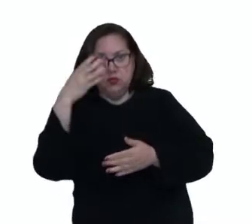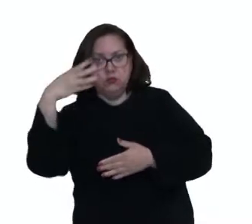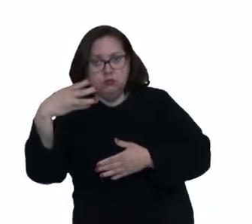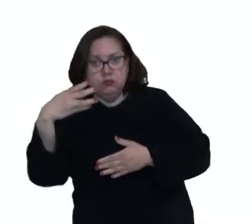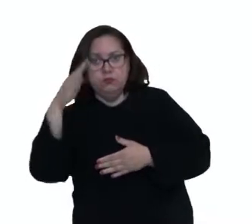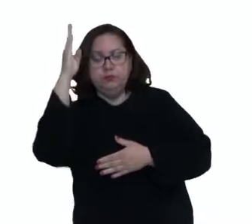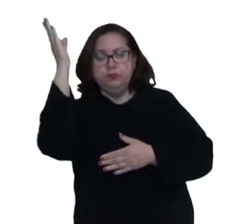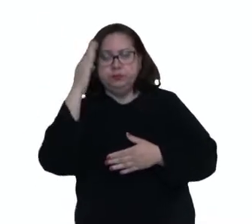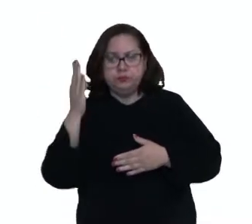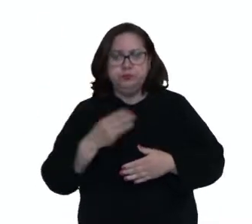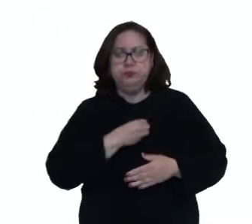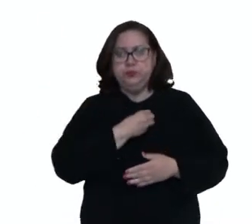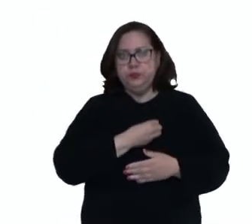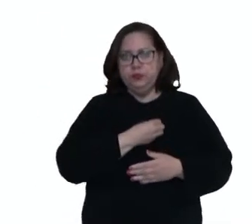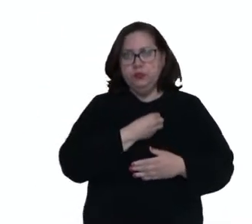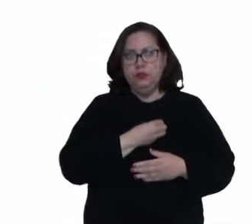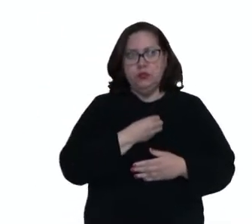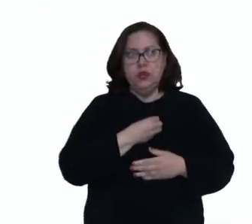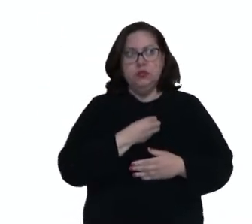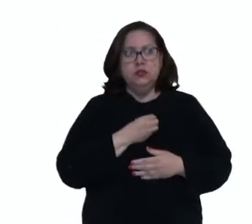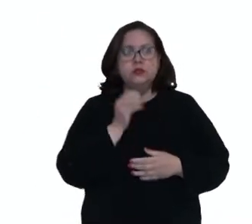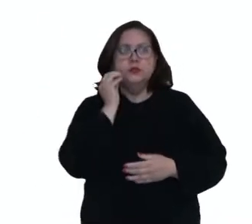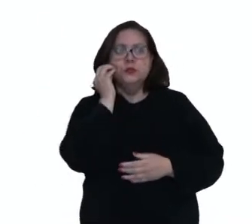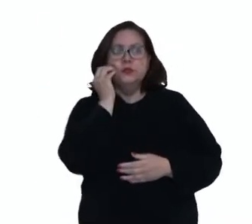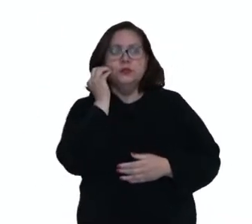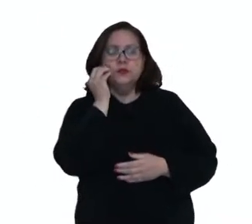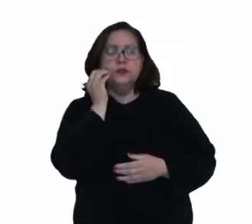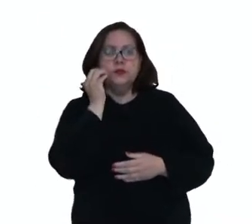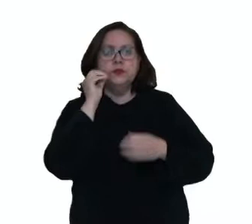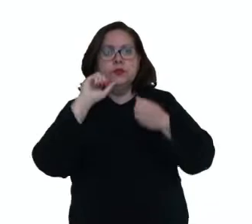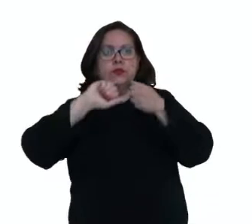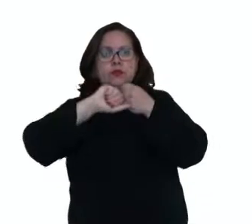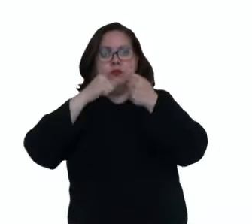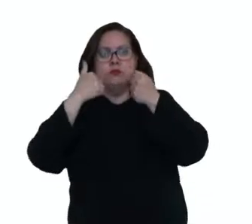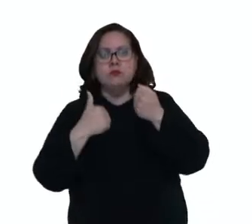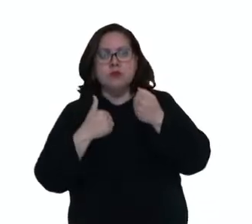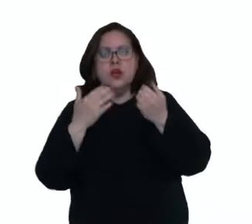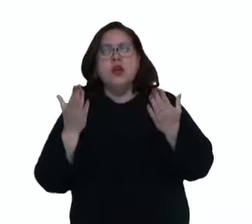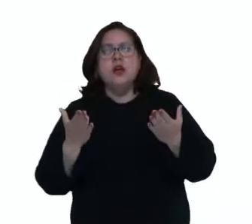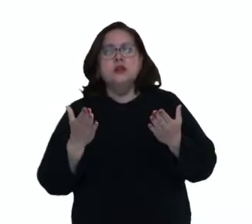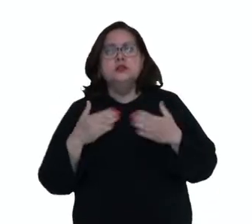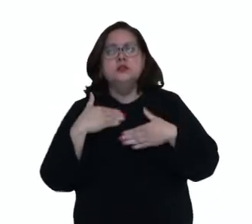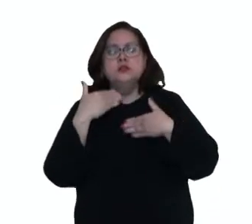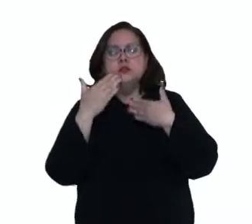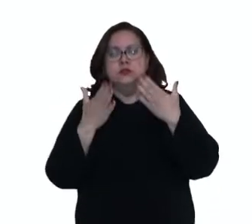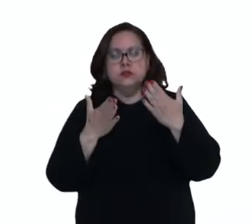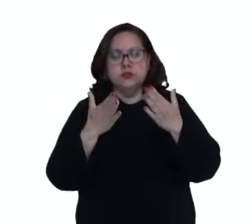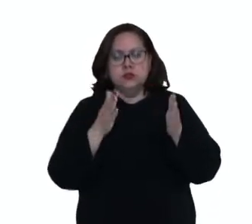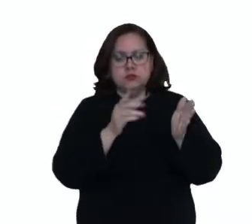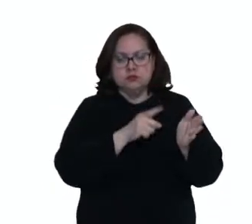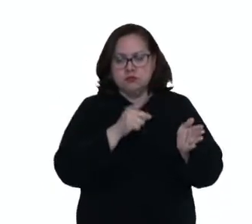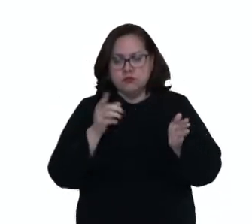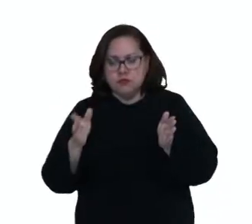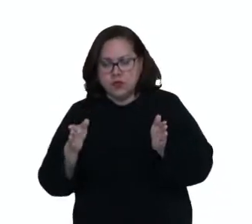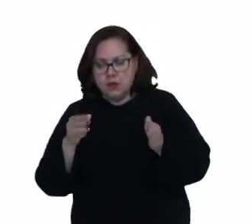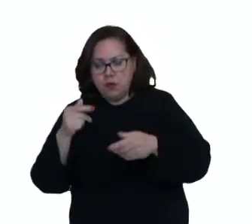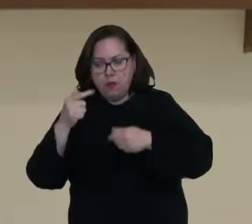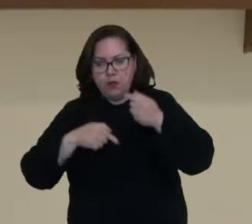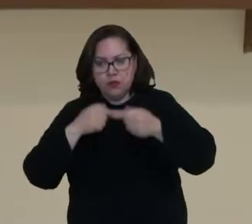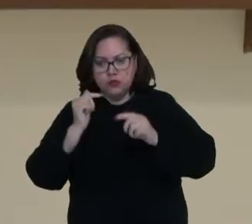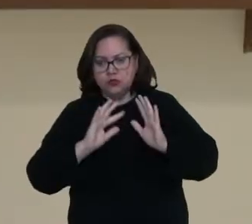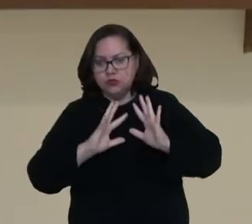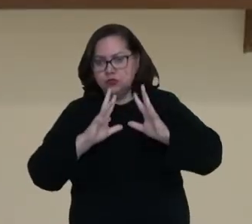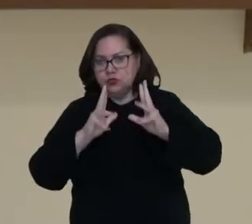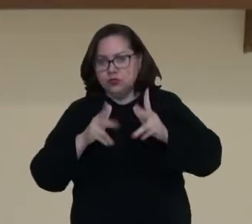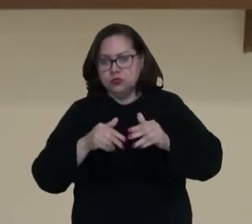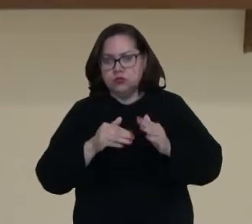1964, o Brasil viveu uma experiência democrática. Até então, naquele momento político todo,